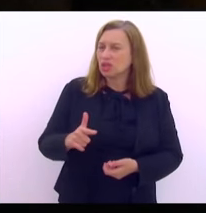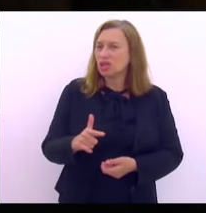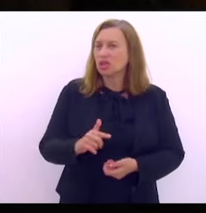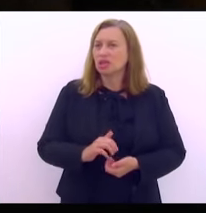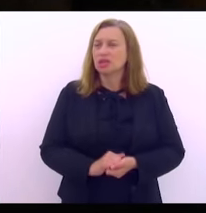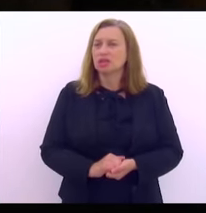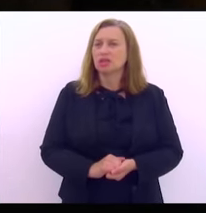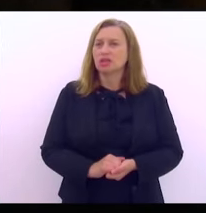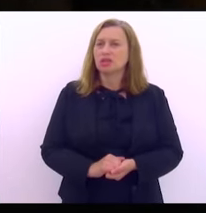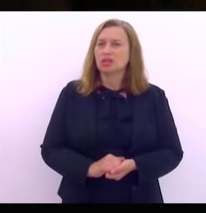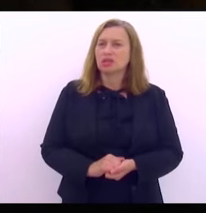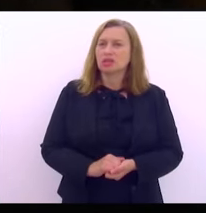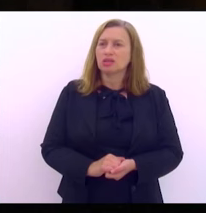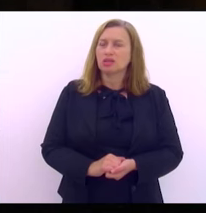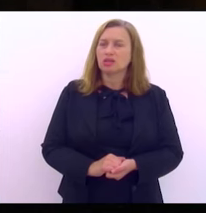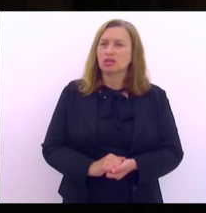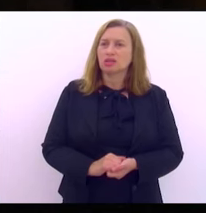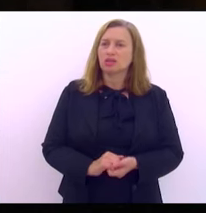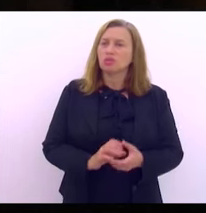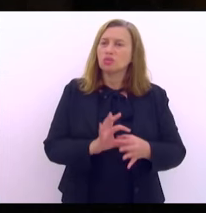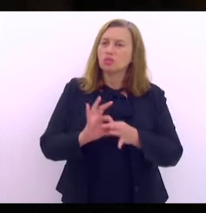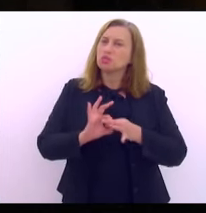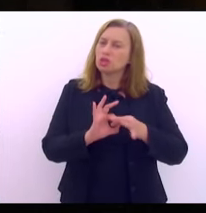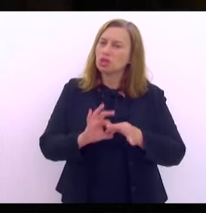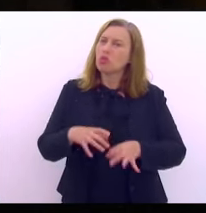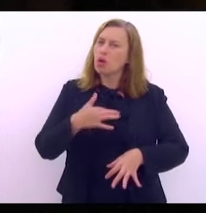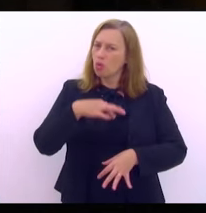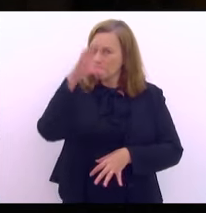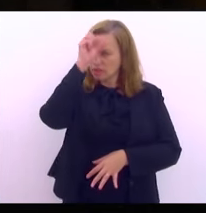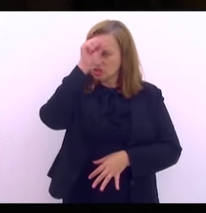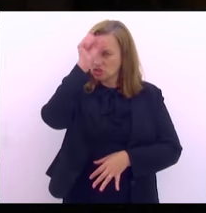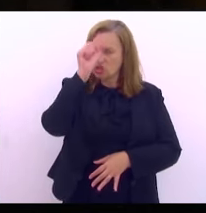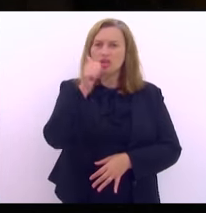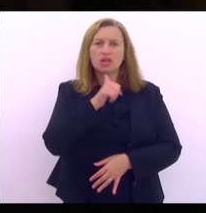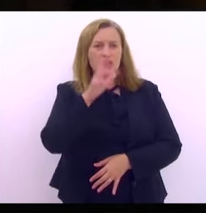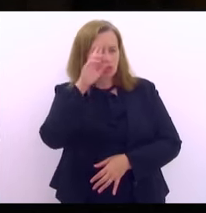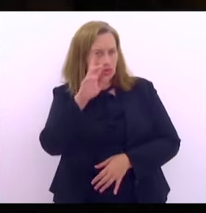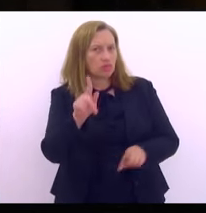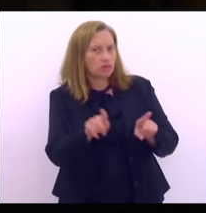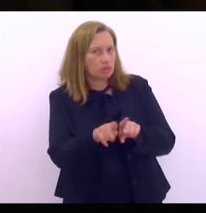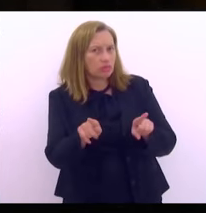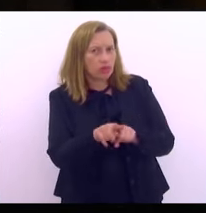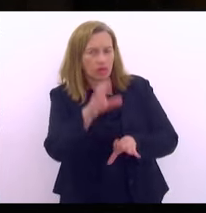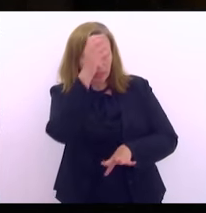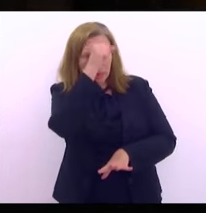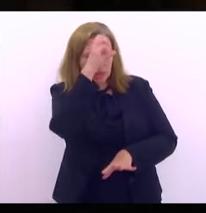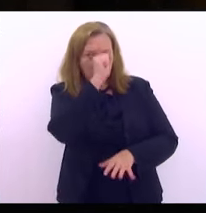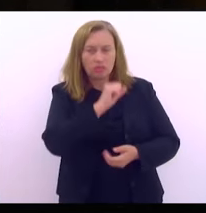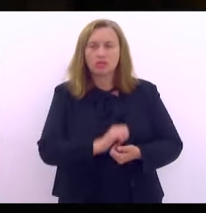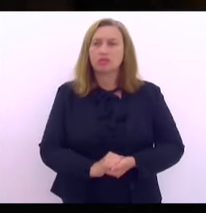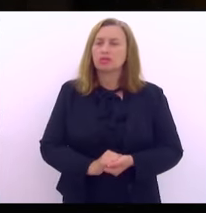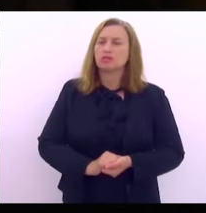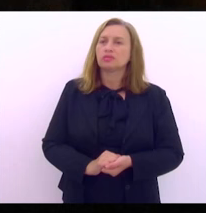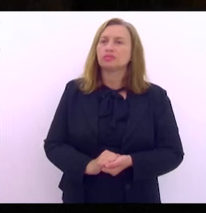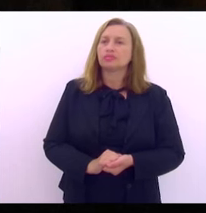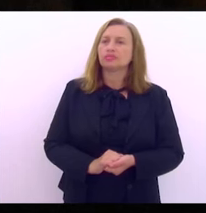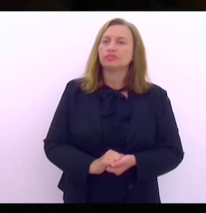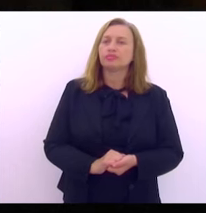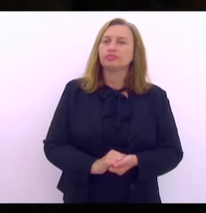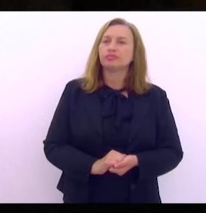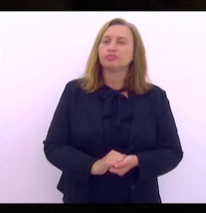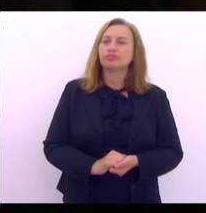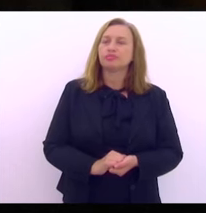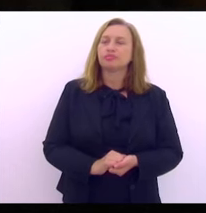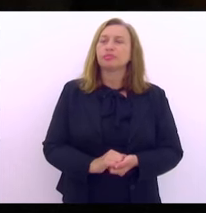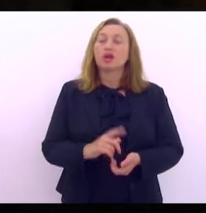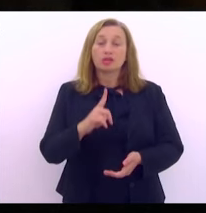unidade, eu aprendi, e a senhora aprendeu também, a senhora aprendeu até na própria